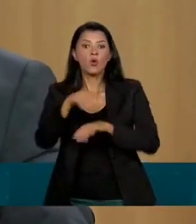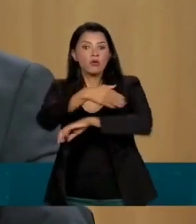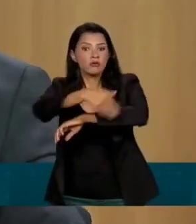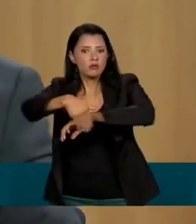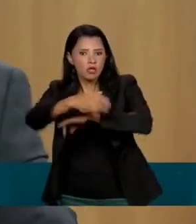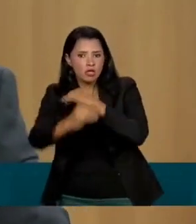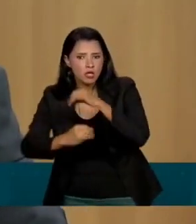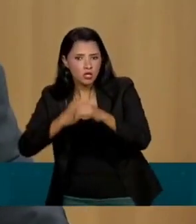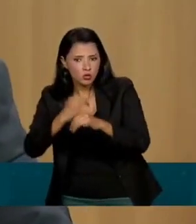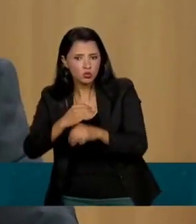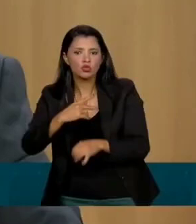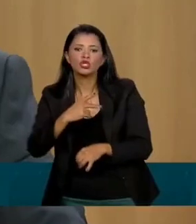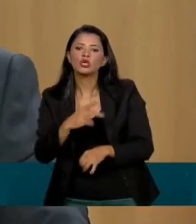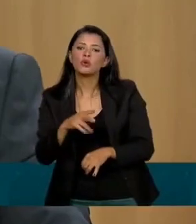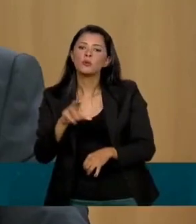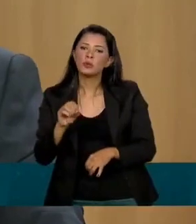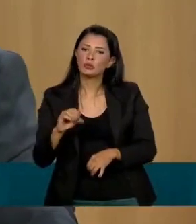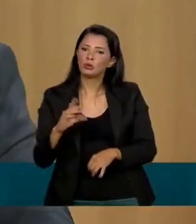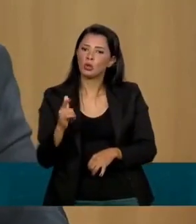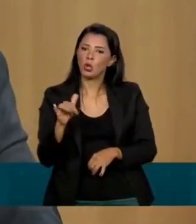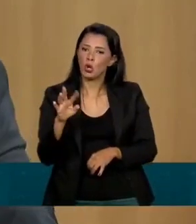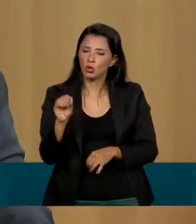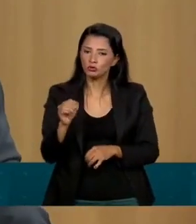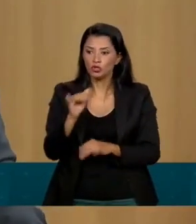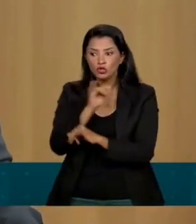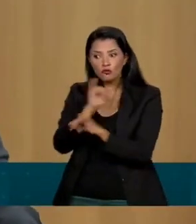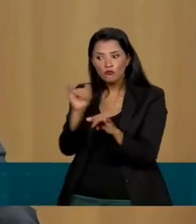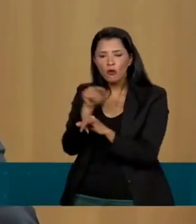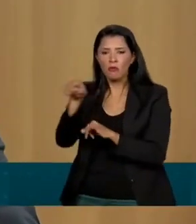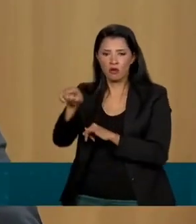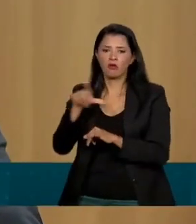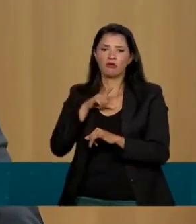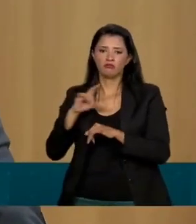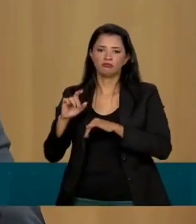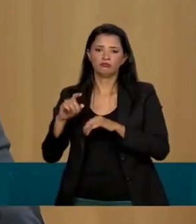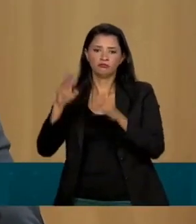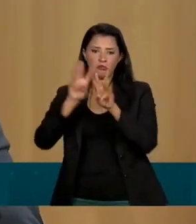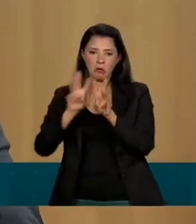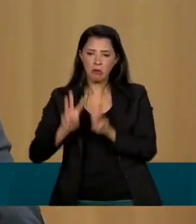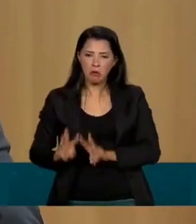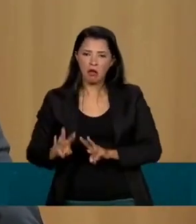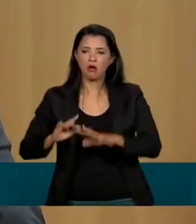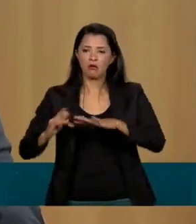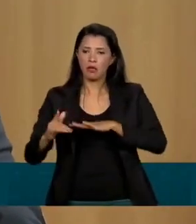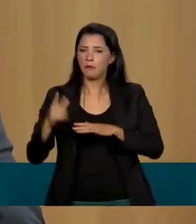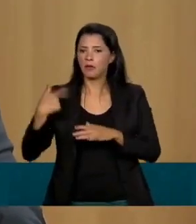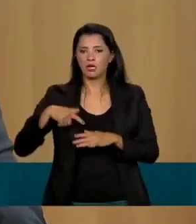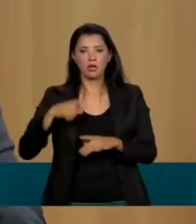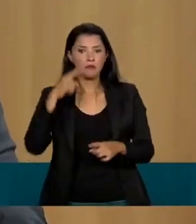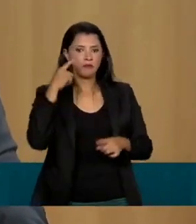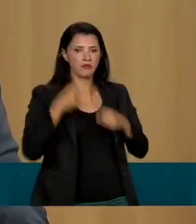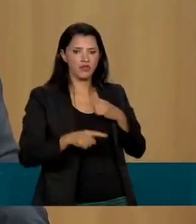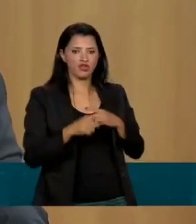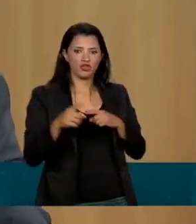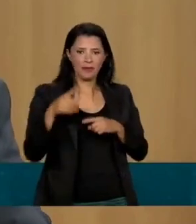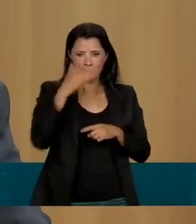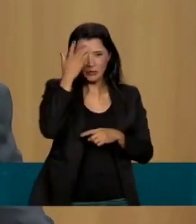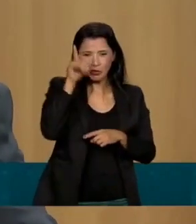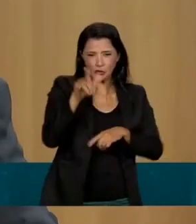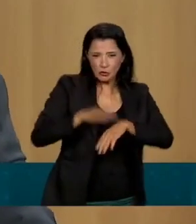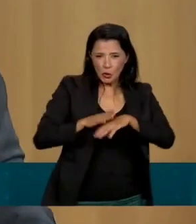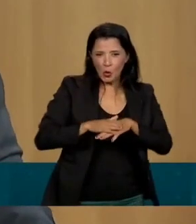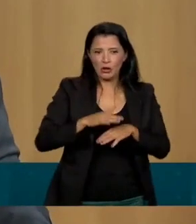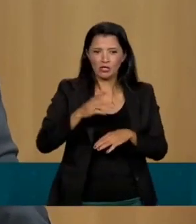nós vamos informar isto às plataformas para que elas sejam obrigadas a impedir a criação de novos perfis